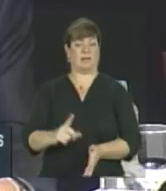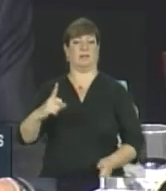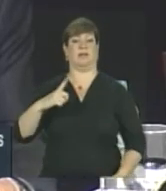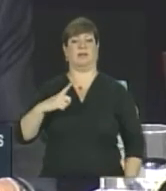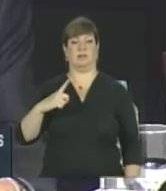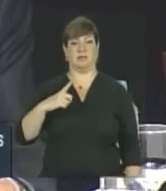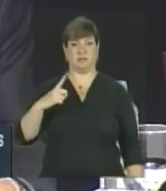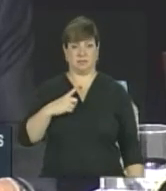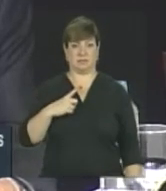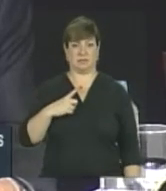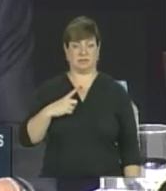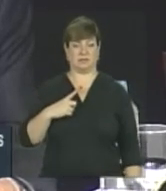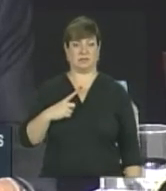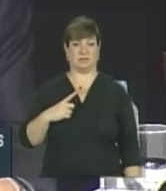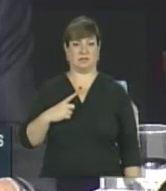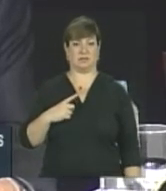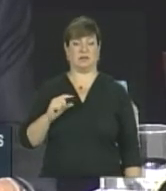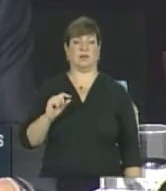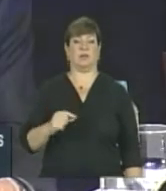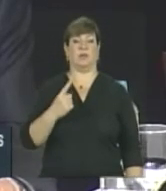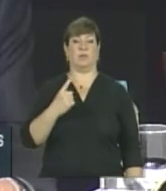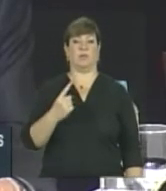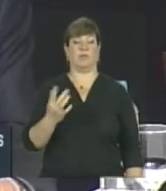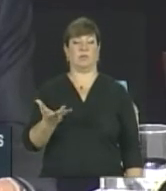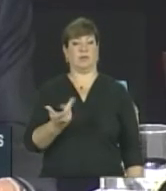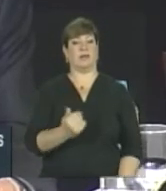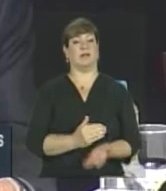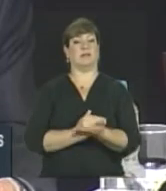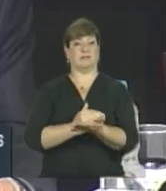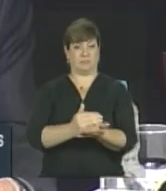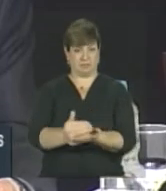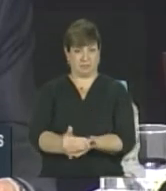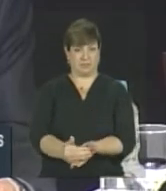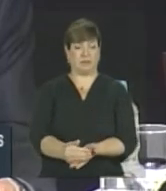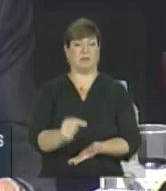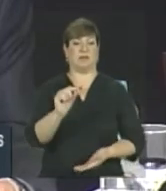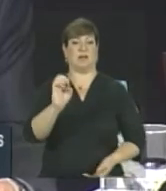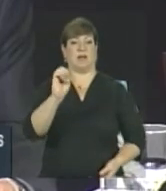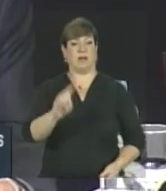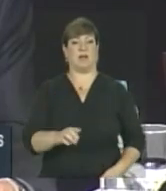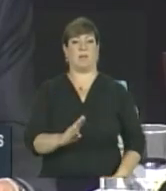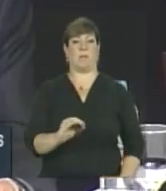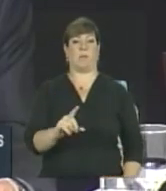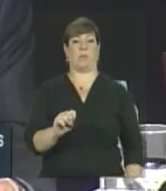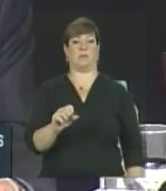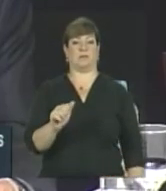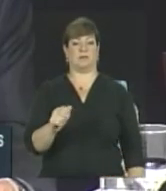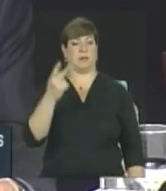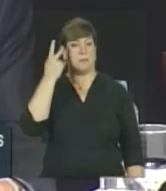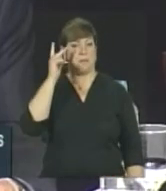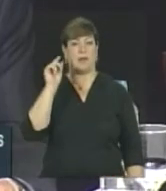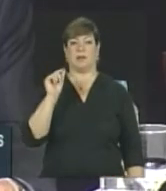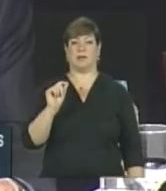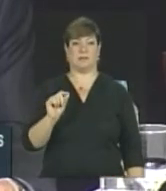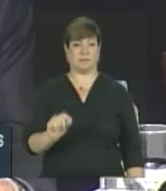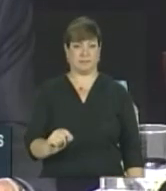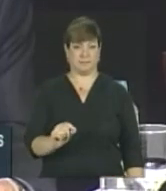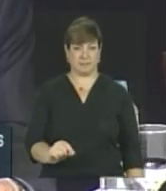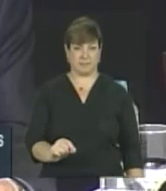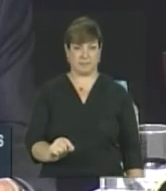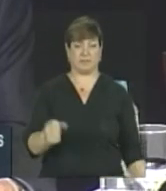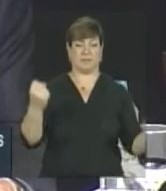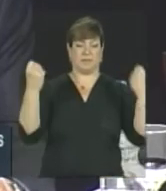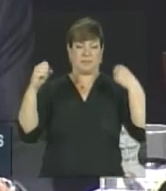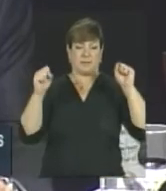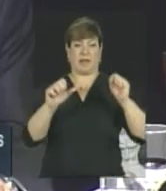constitui uma grande iniciativa, que é a bolsa para a